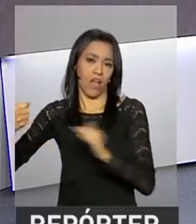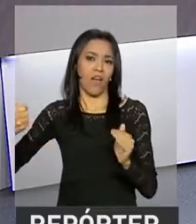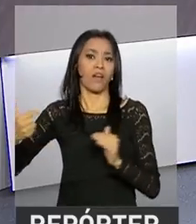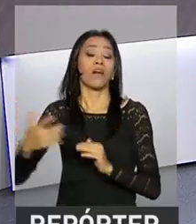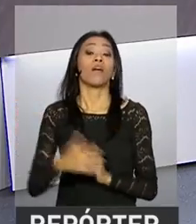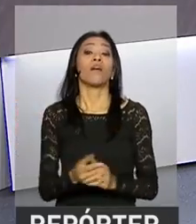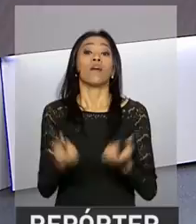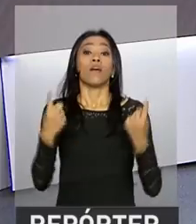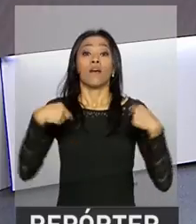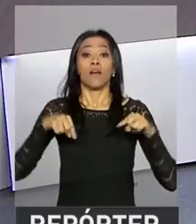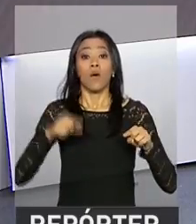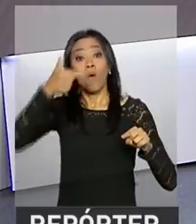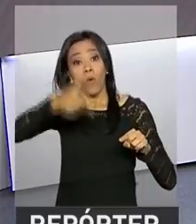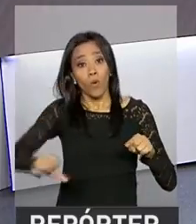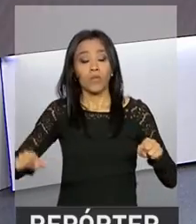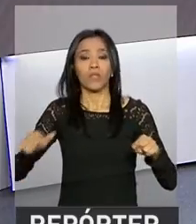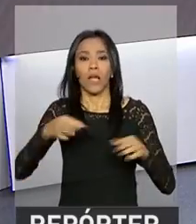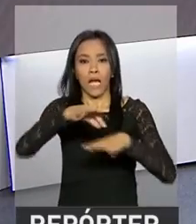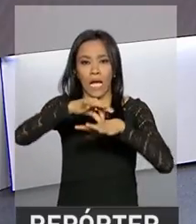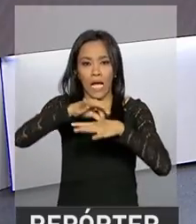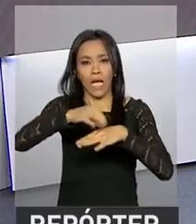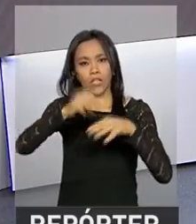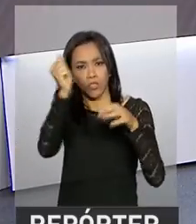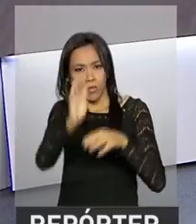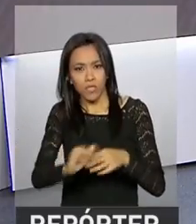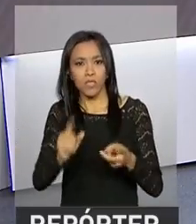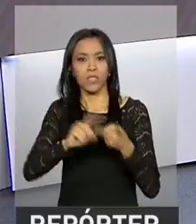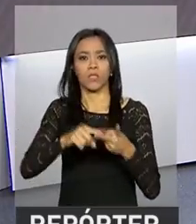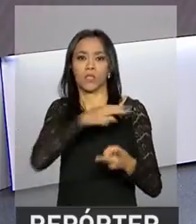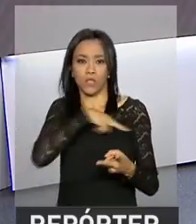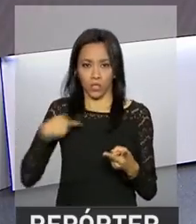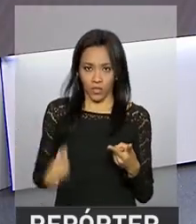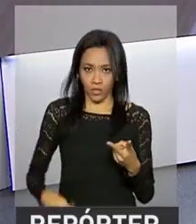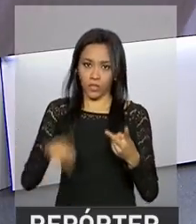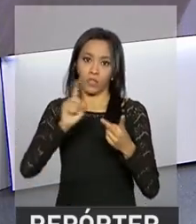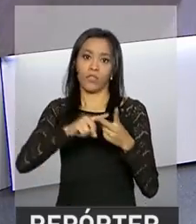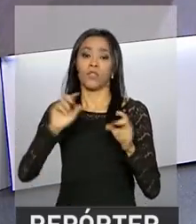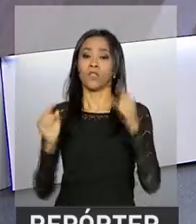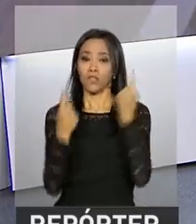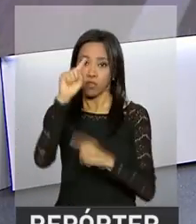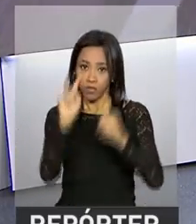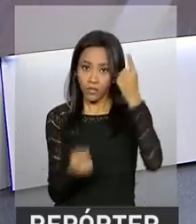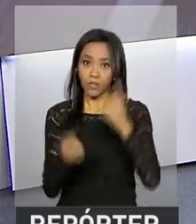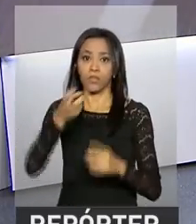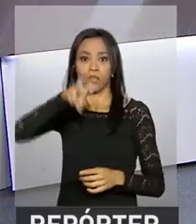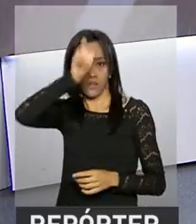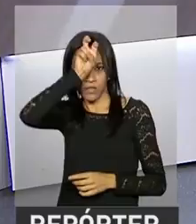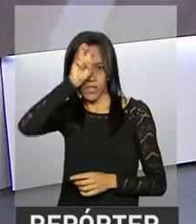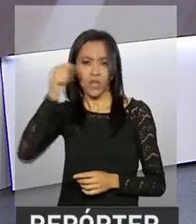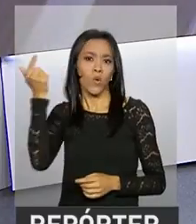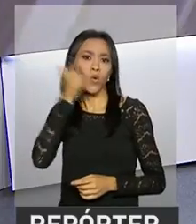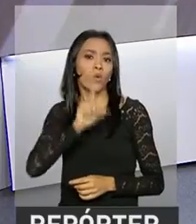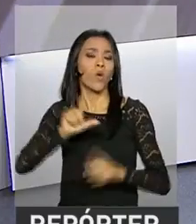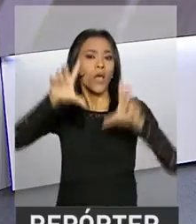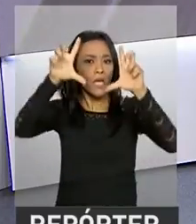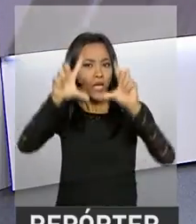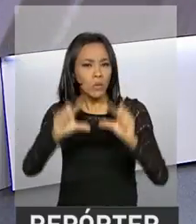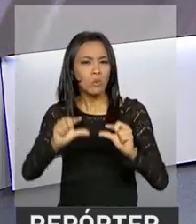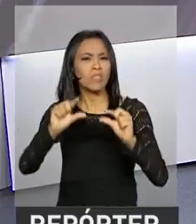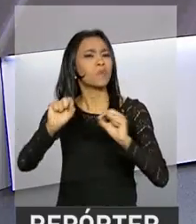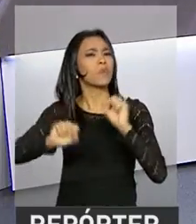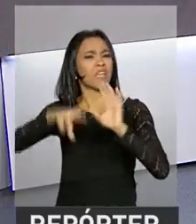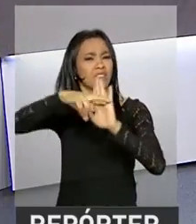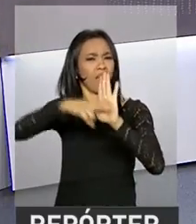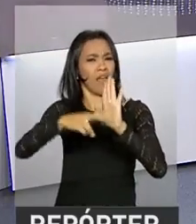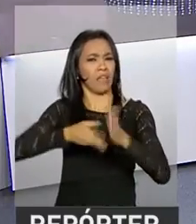a carne brasileira à china chile egito decidiram reduzir as restrições à carne brasileira